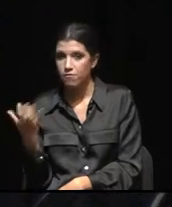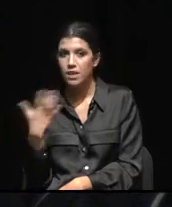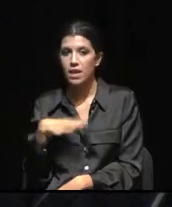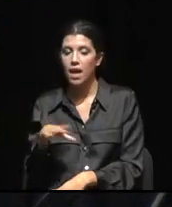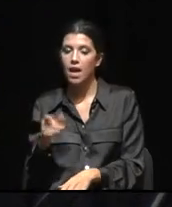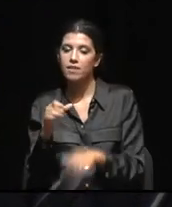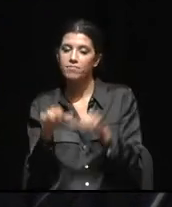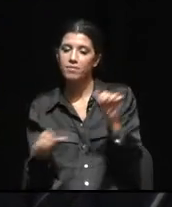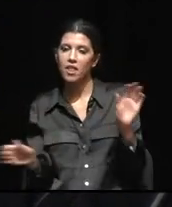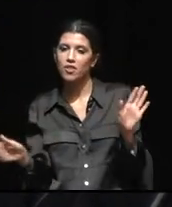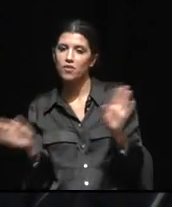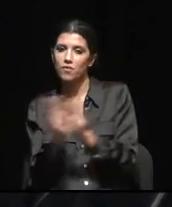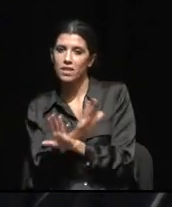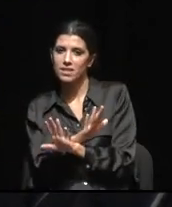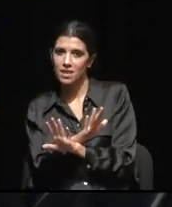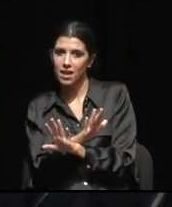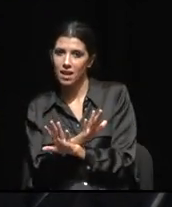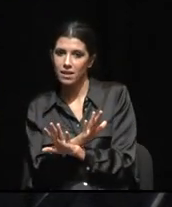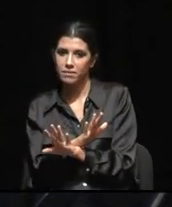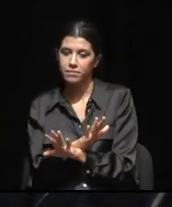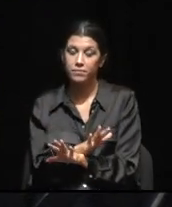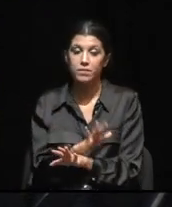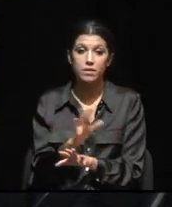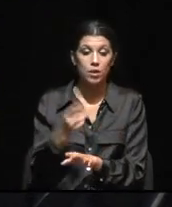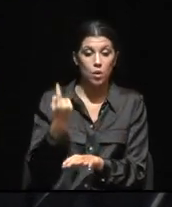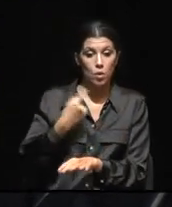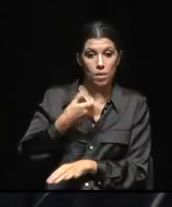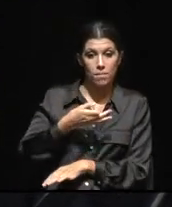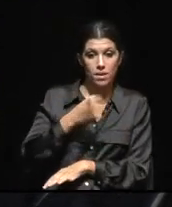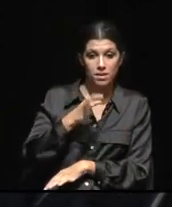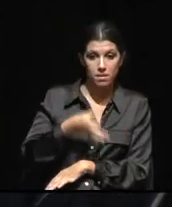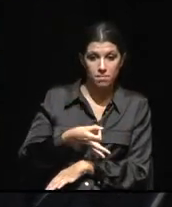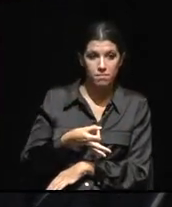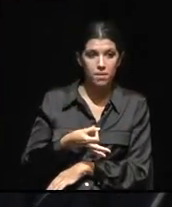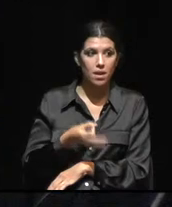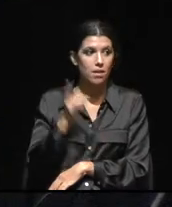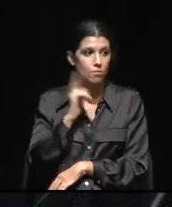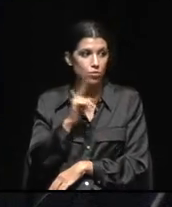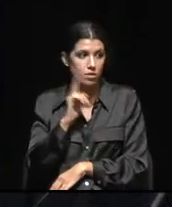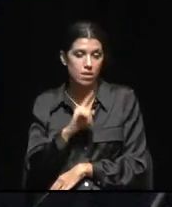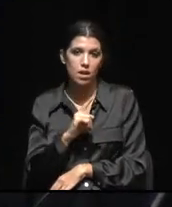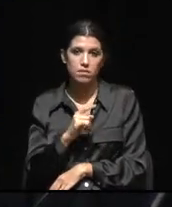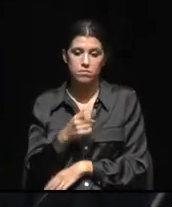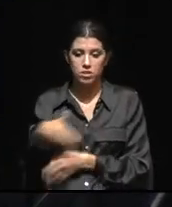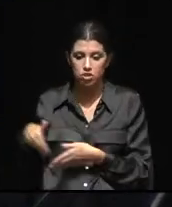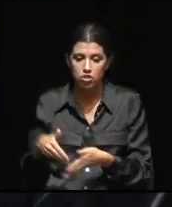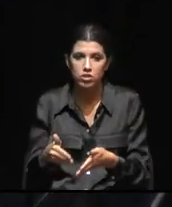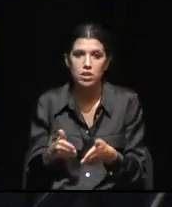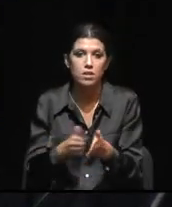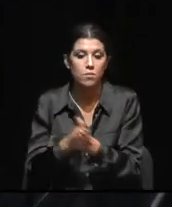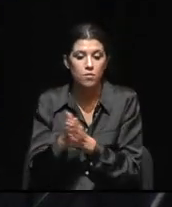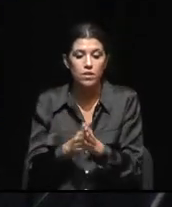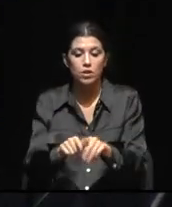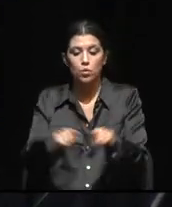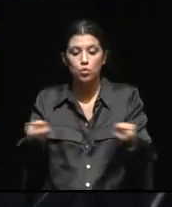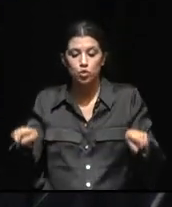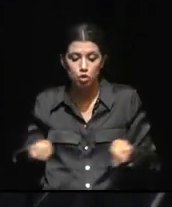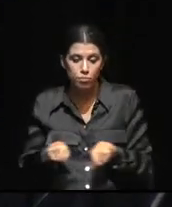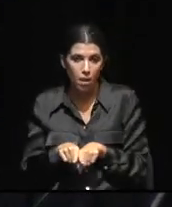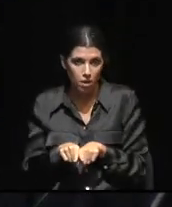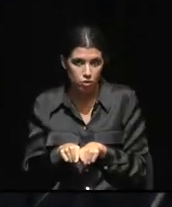disfarçar e outra coisa Qualquer para o PCP é essencial a existência de uma estratégia de utilização dos espaços não